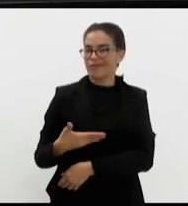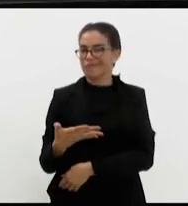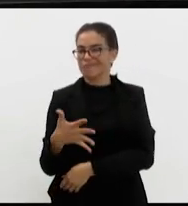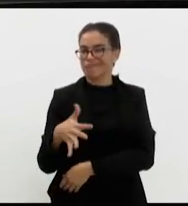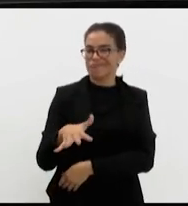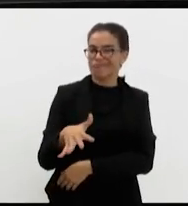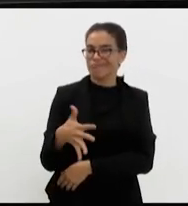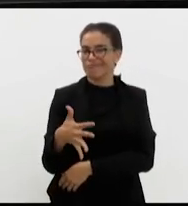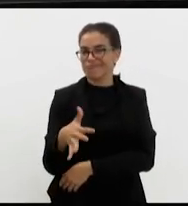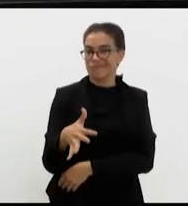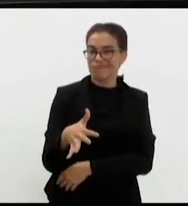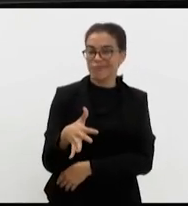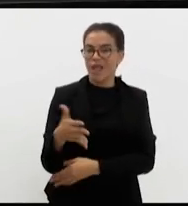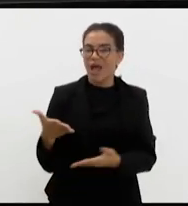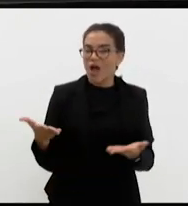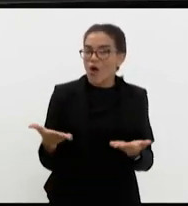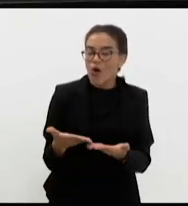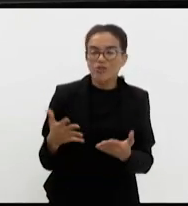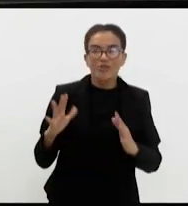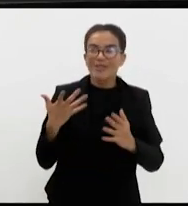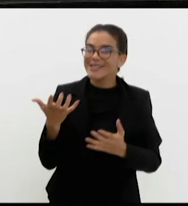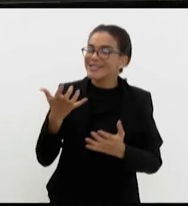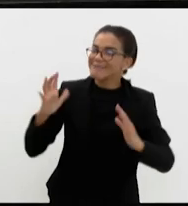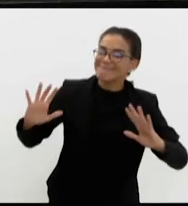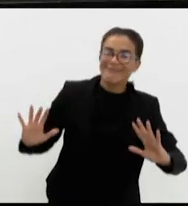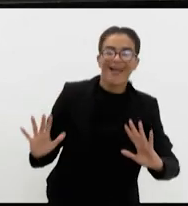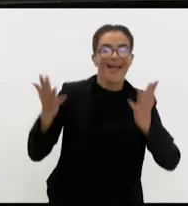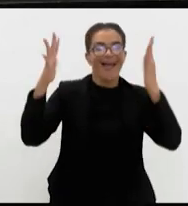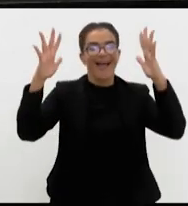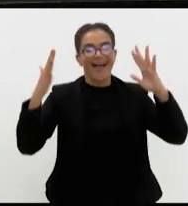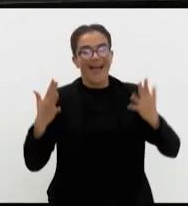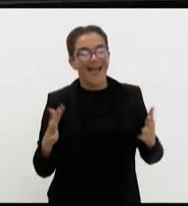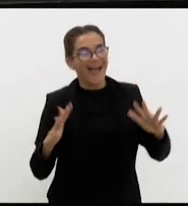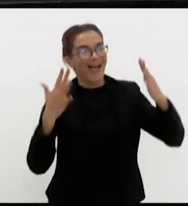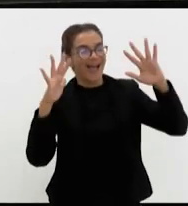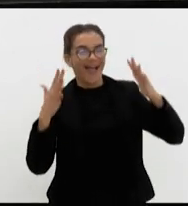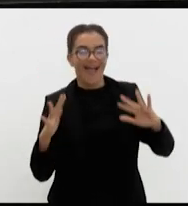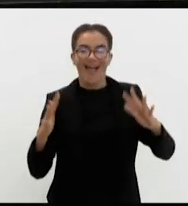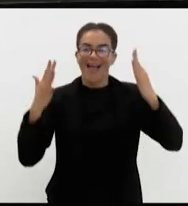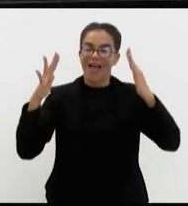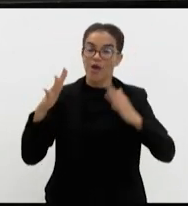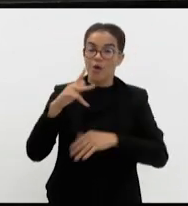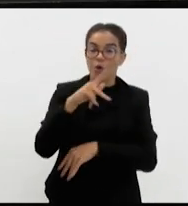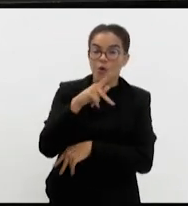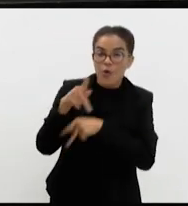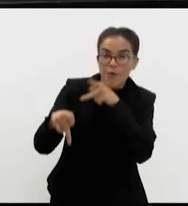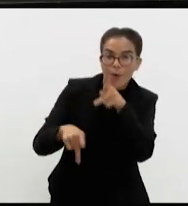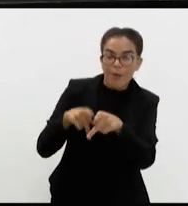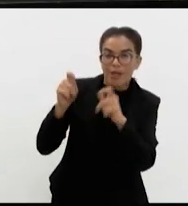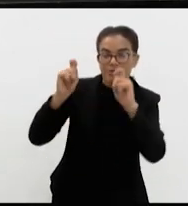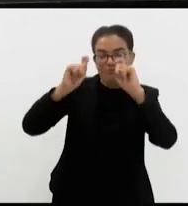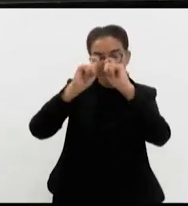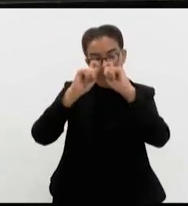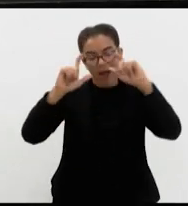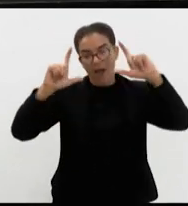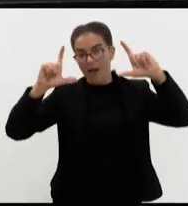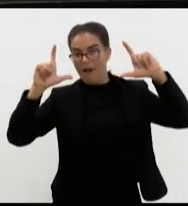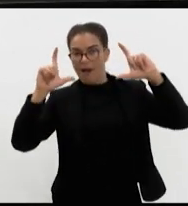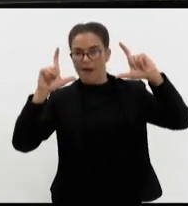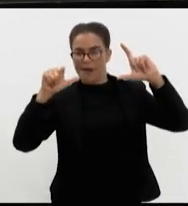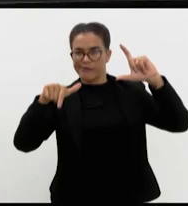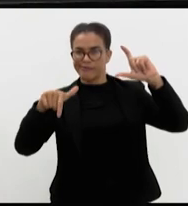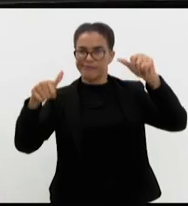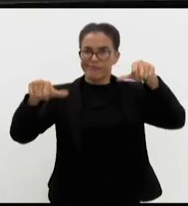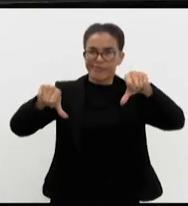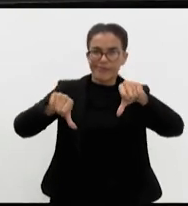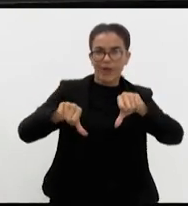razoável eu gostaria de está vindo aqui hoje Celebrar o povo brasileiro que tem despertado para esse desgoverno que aí